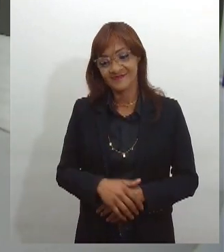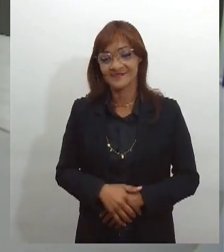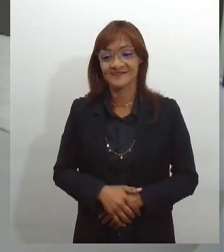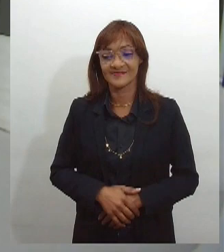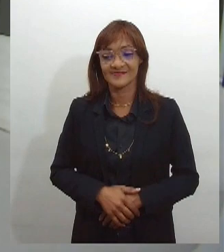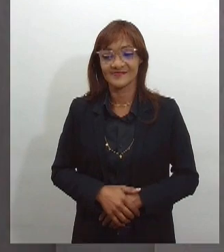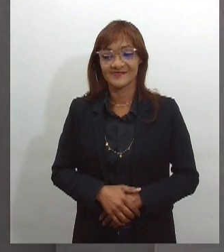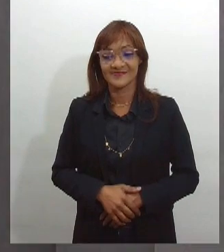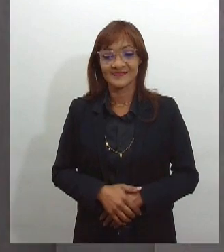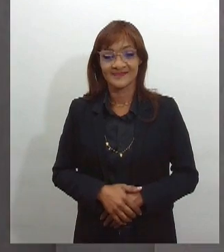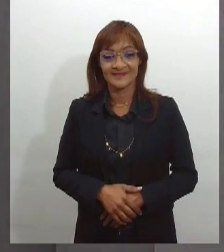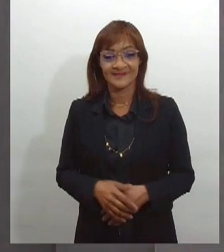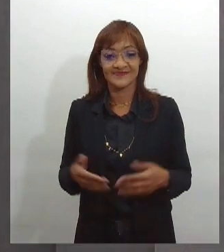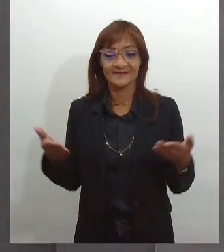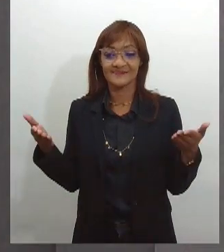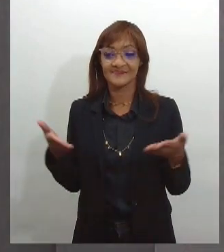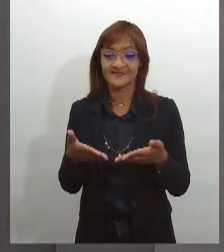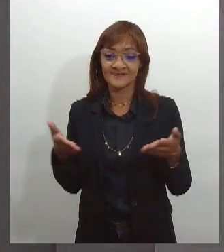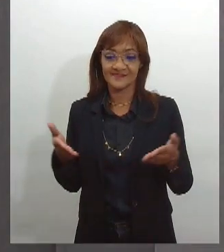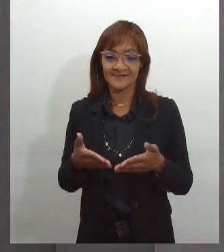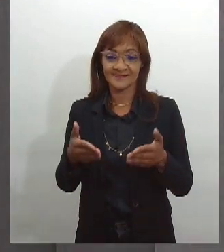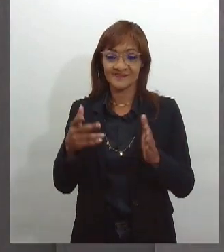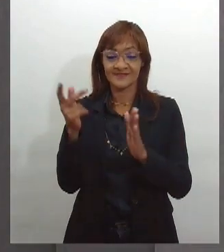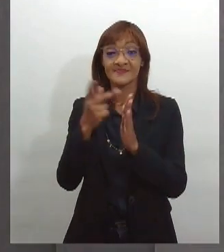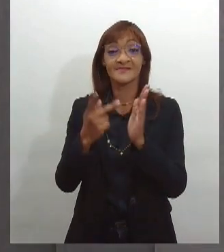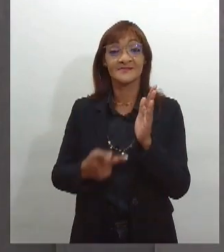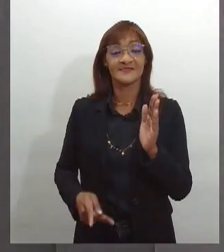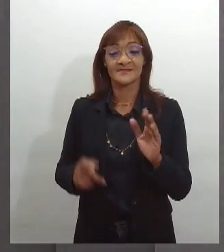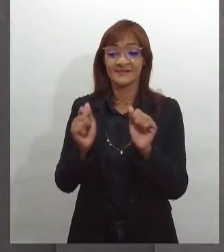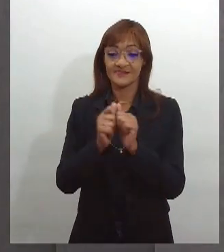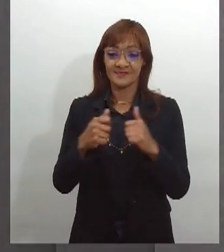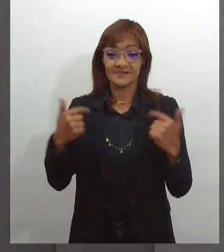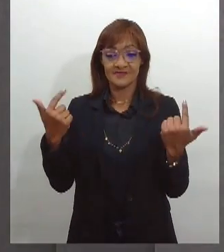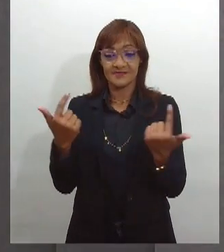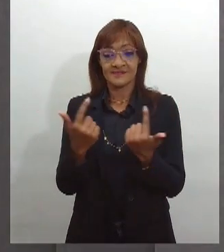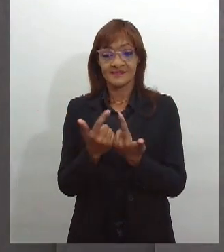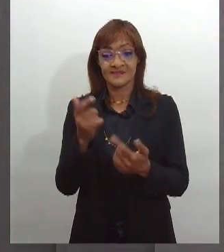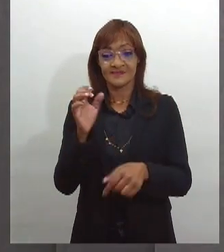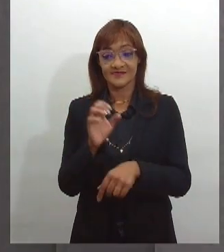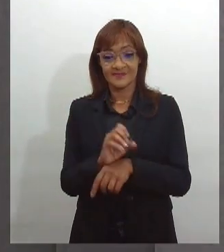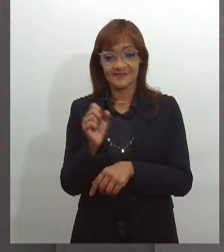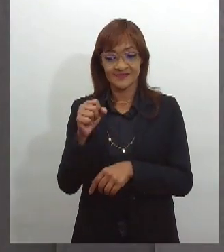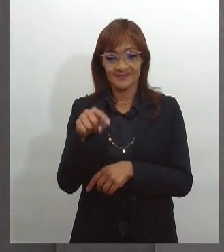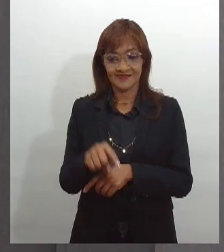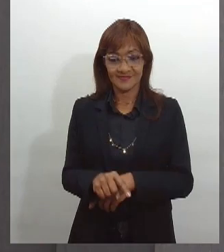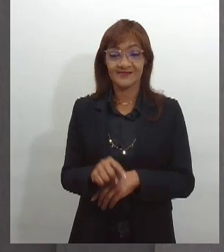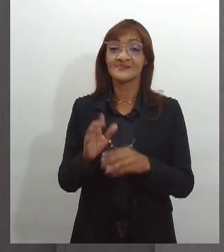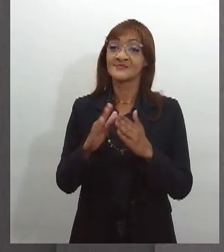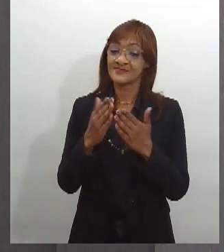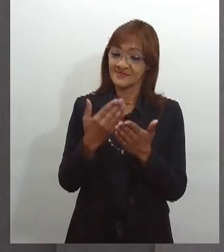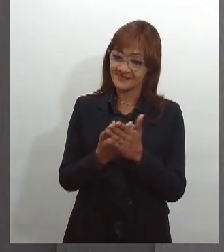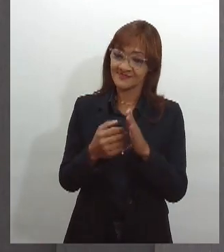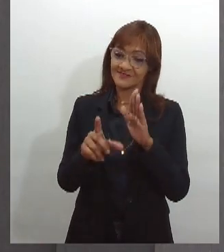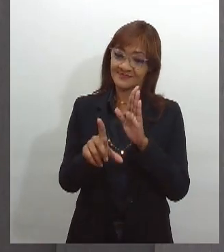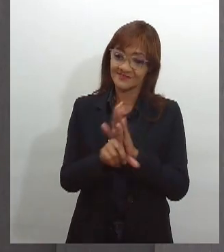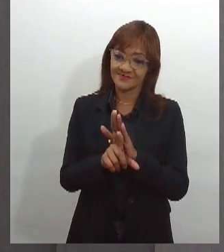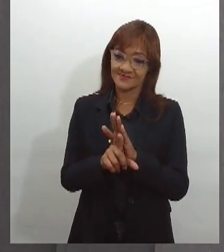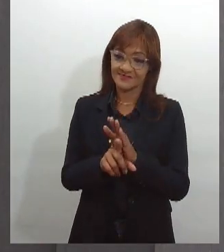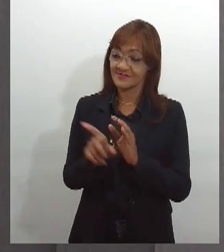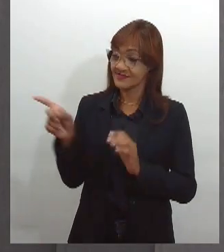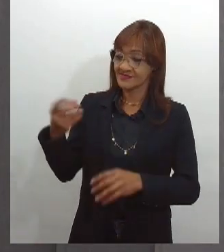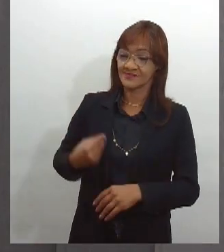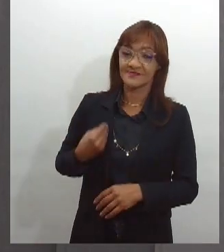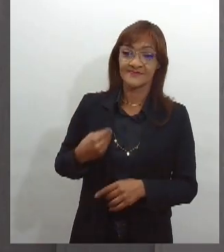fala sobre um projeto da Assembleia Legislativa de Sergipe, por meio da Escola do Legislativo, que Benete também participa. É esse